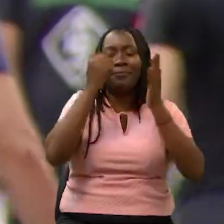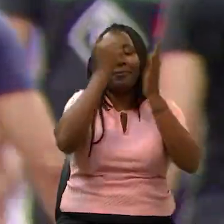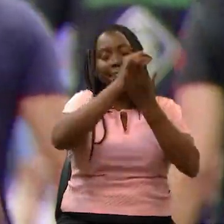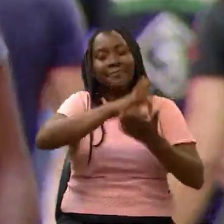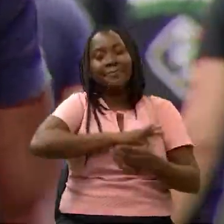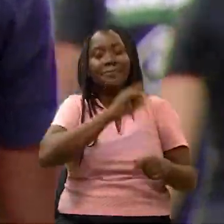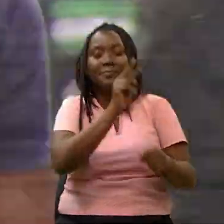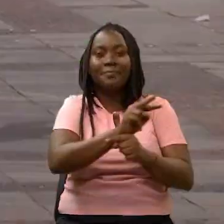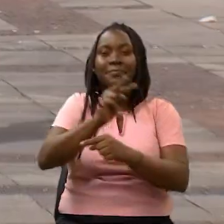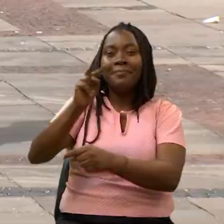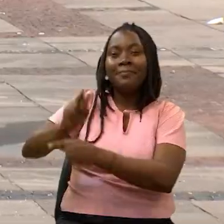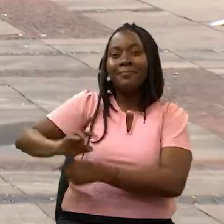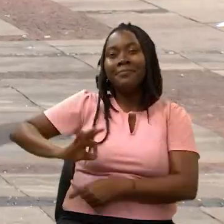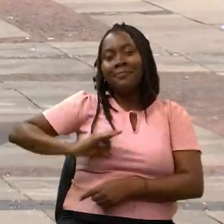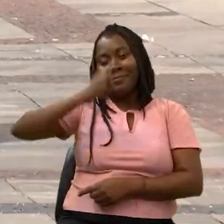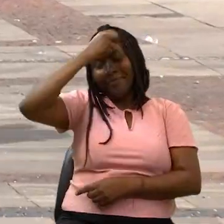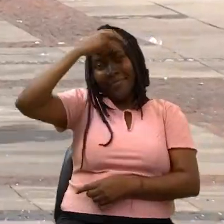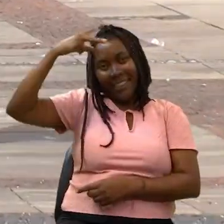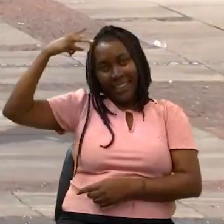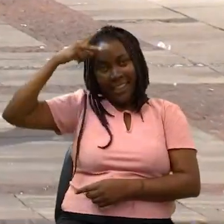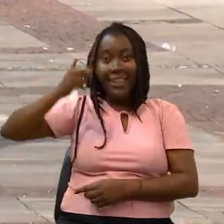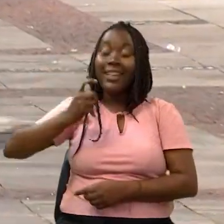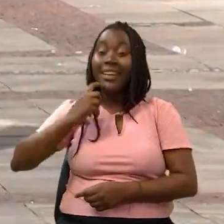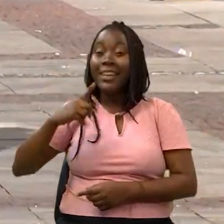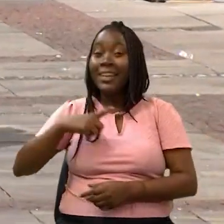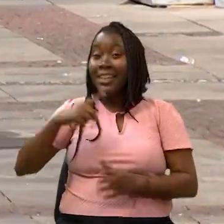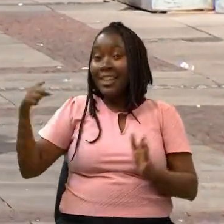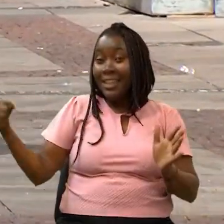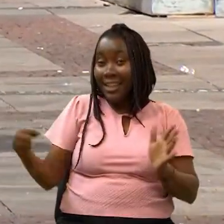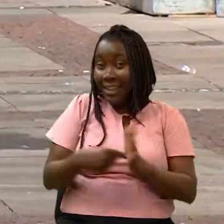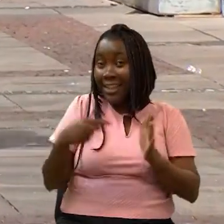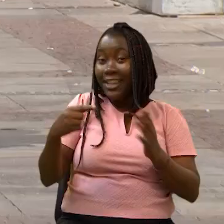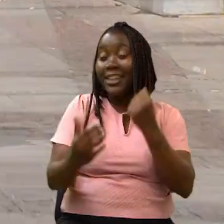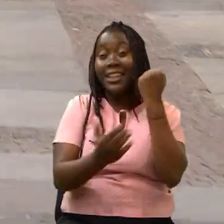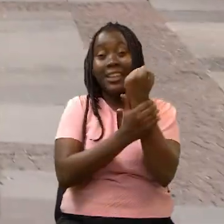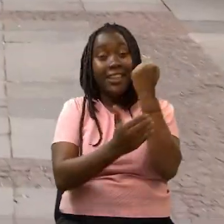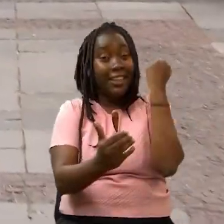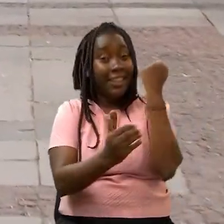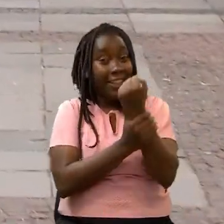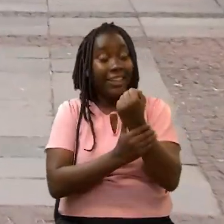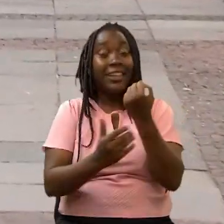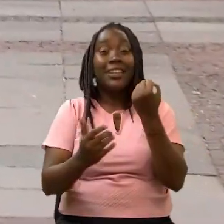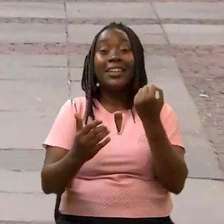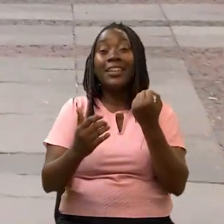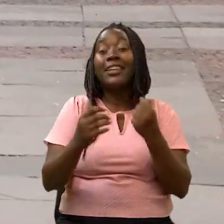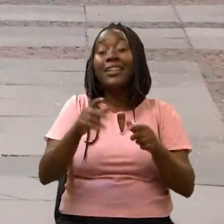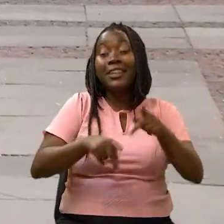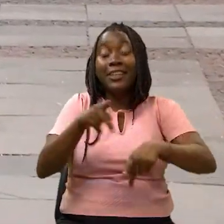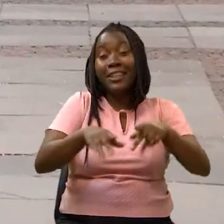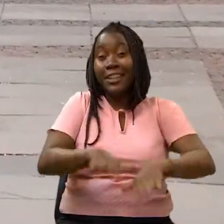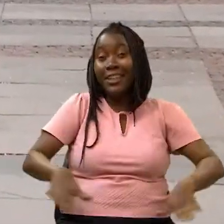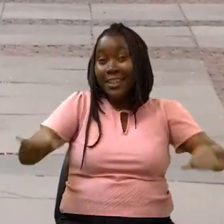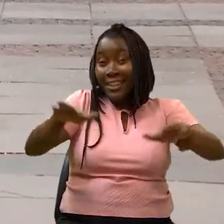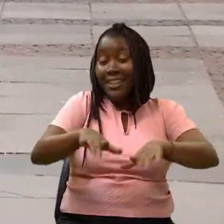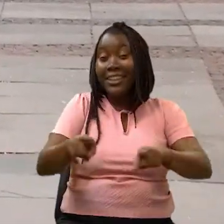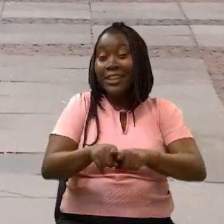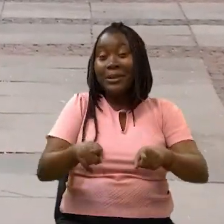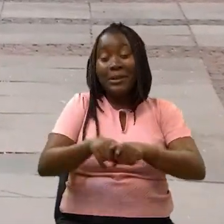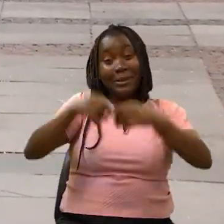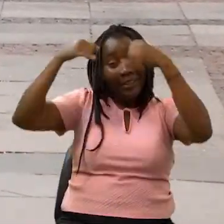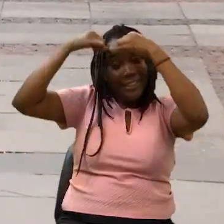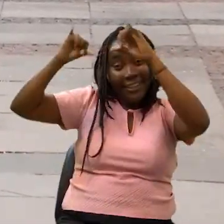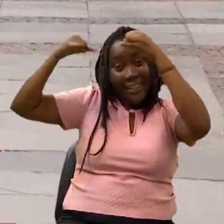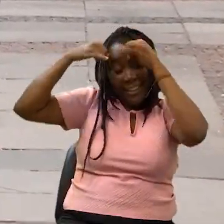de patrulhamento da Guarda Municipal de Campinas tem como objetivo garantir a segurança da população